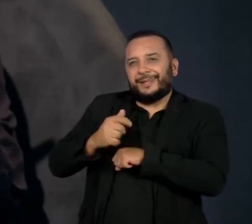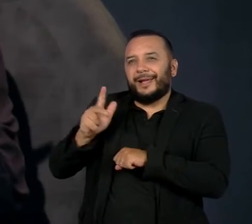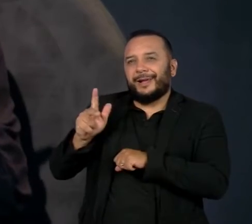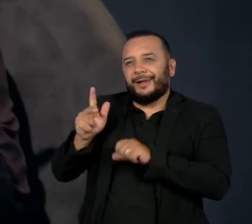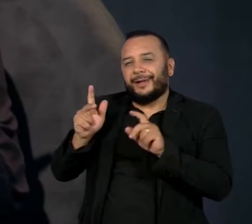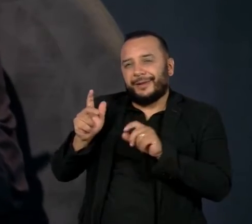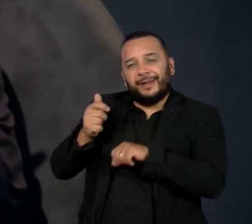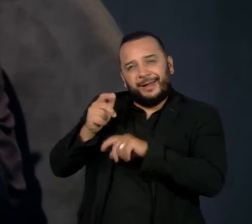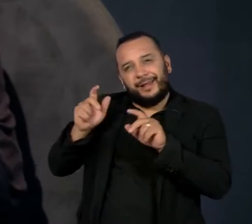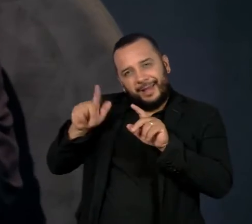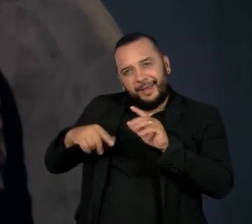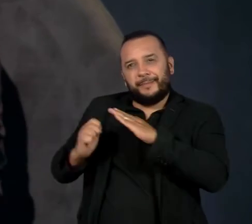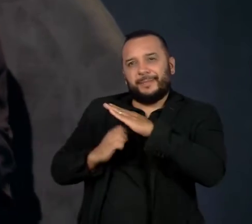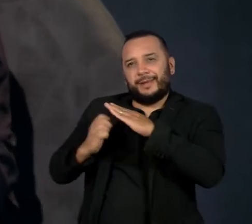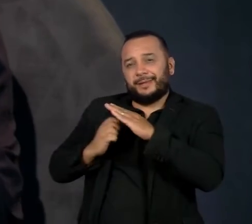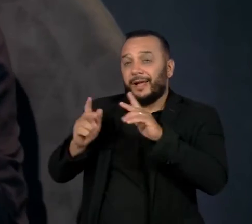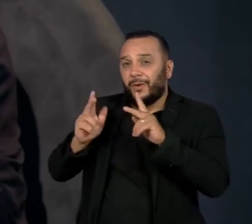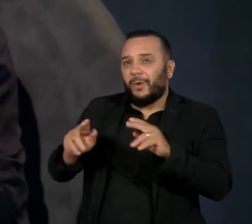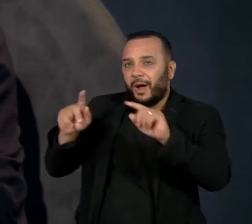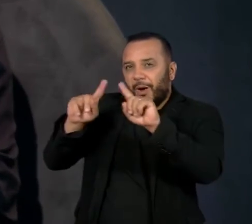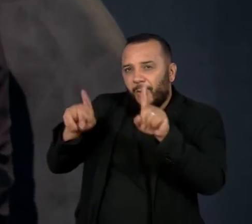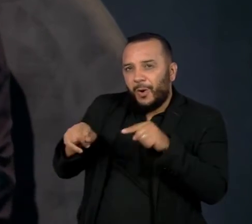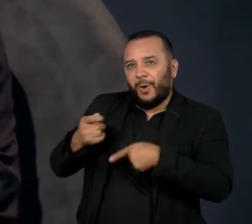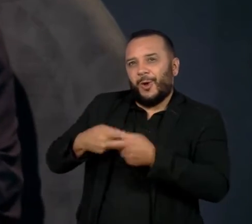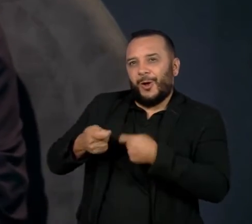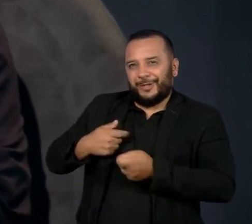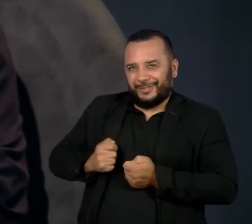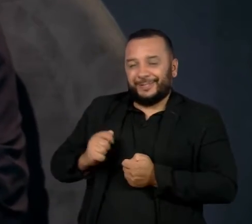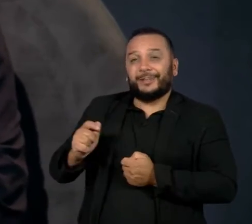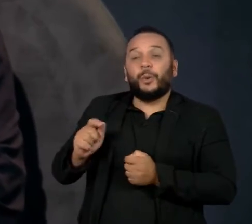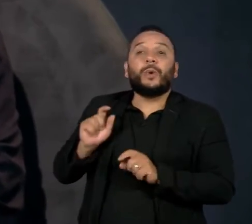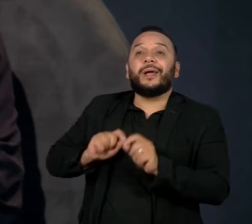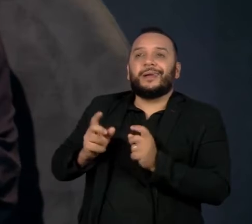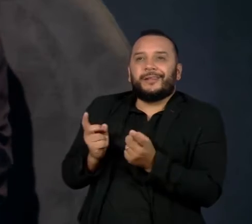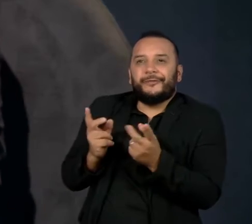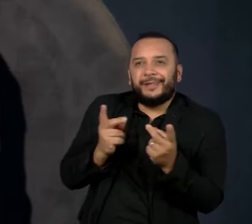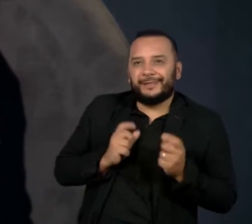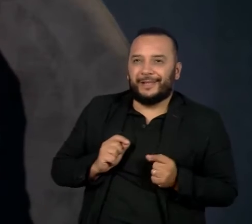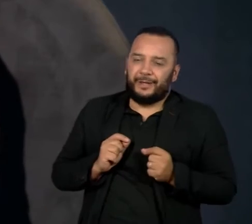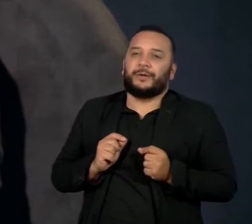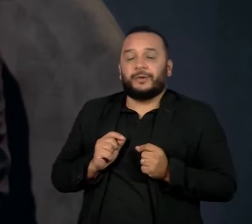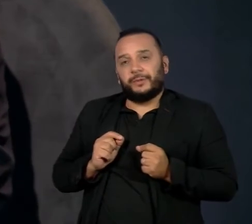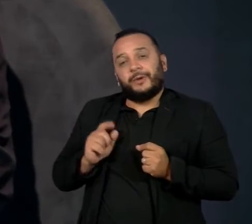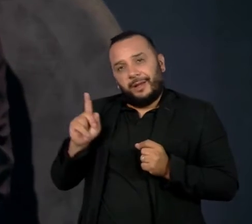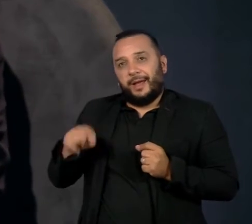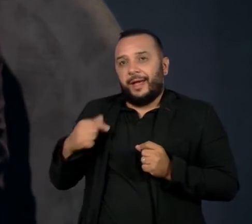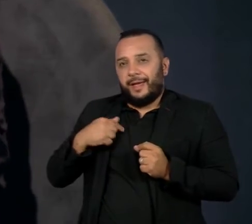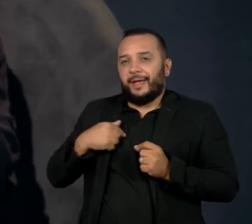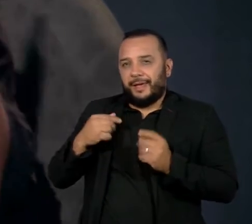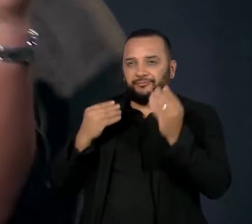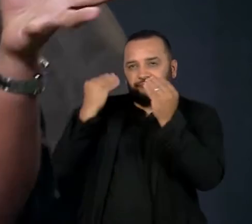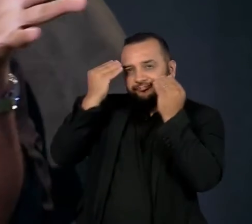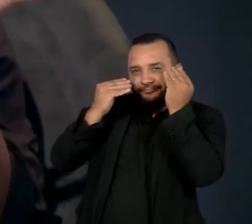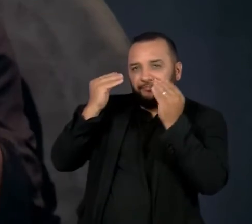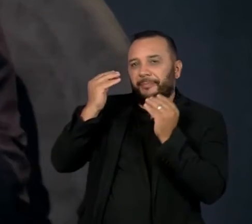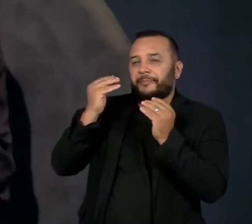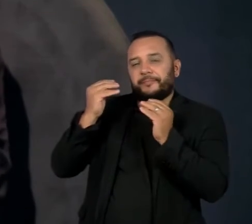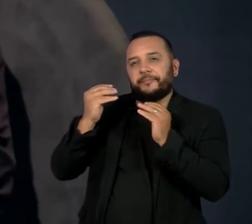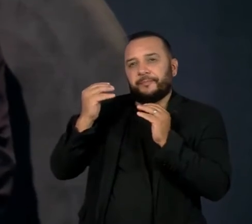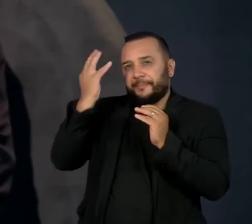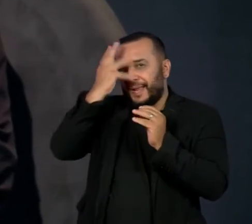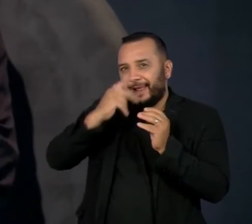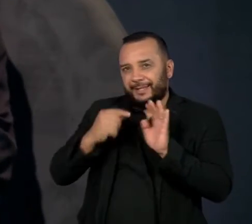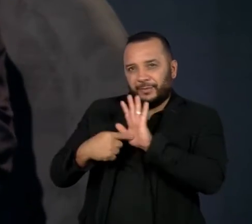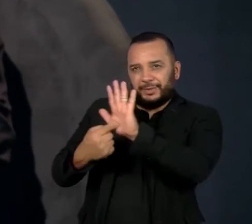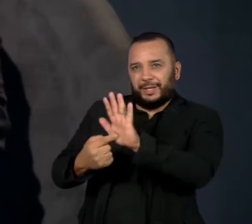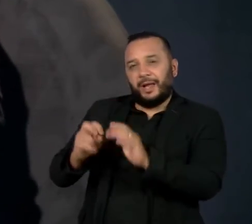que tem nessa prateleira, o que você está oferecendo. Às vezes, o que você está oferecendo é um tutorial de beleza, para outros é um look do